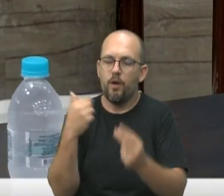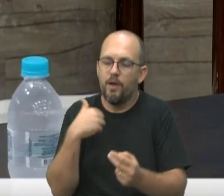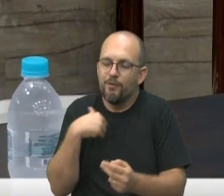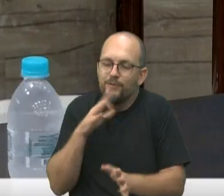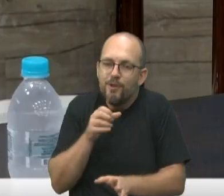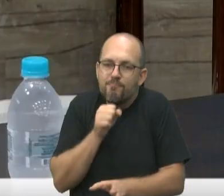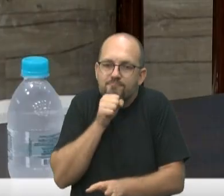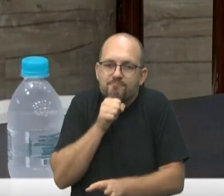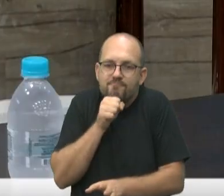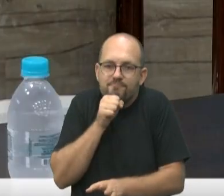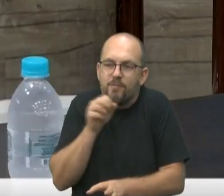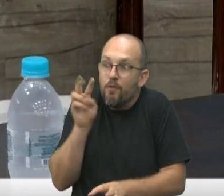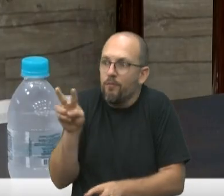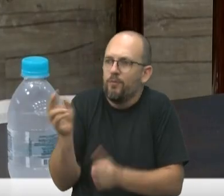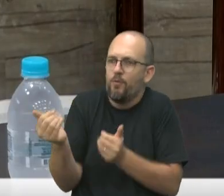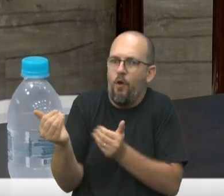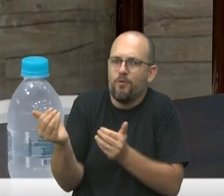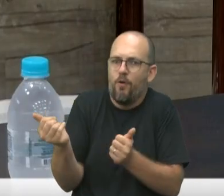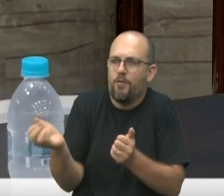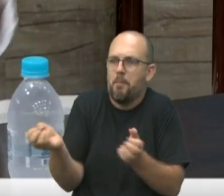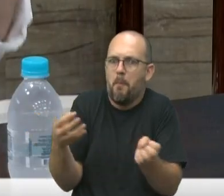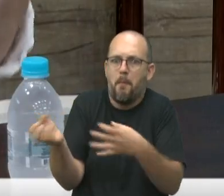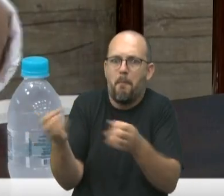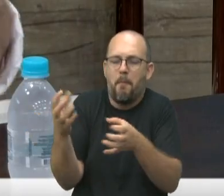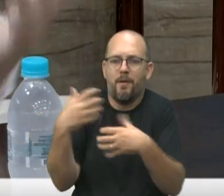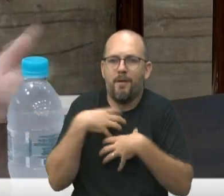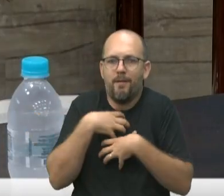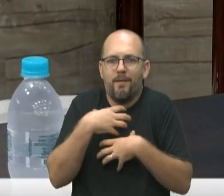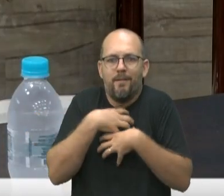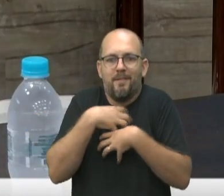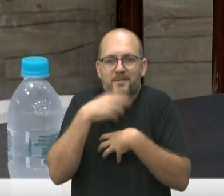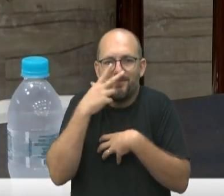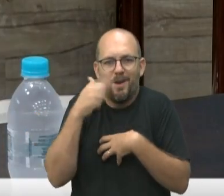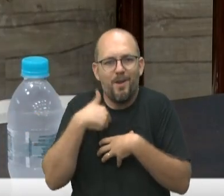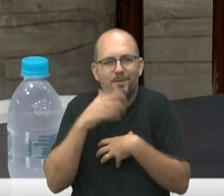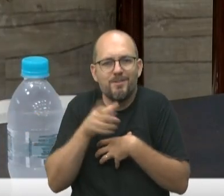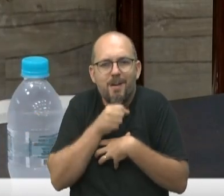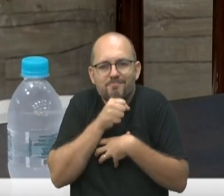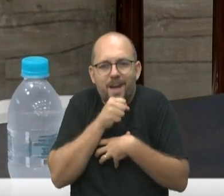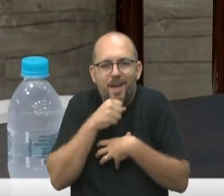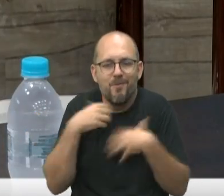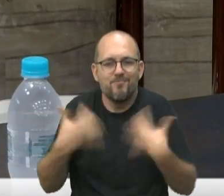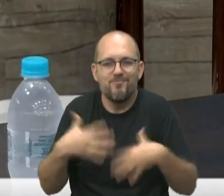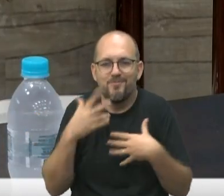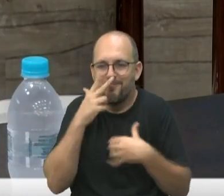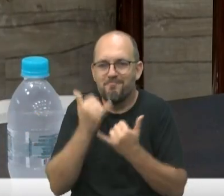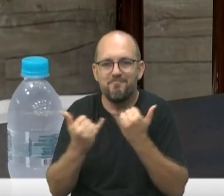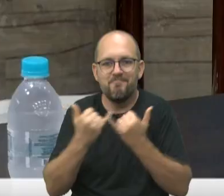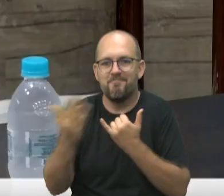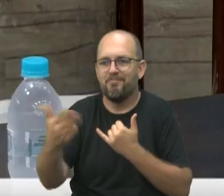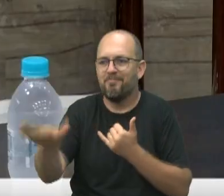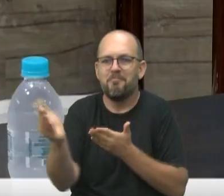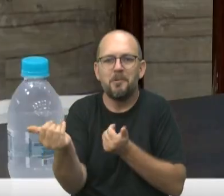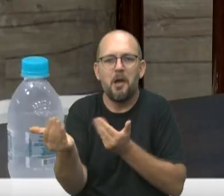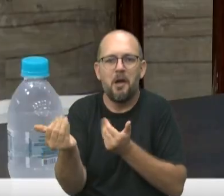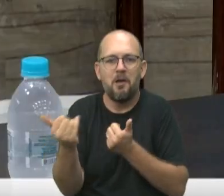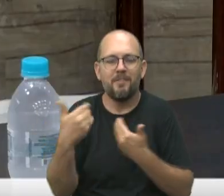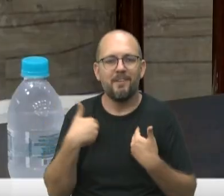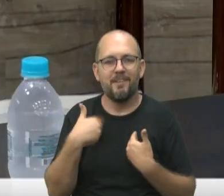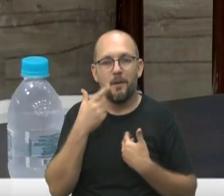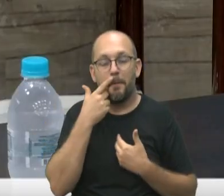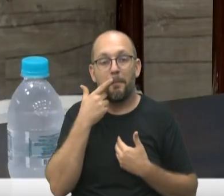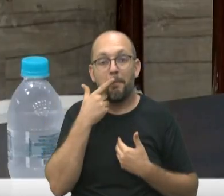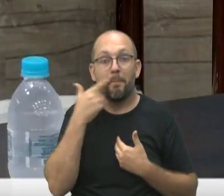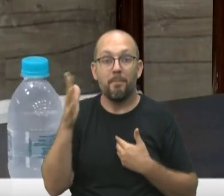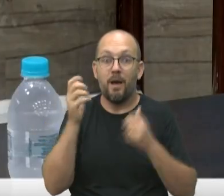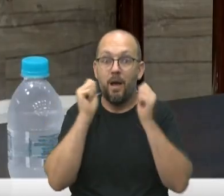velho lá, porque eu vejo essa juventude aí, e daí eu começo a ver que eu já estou ficando velho perto deles, porque eles são muito jovenzinhos. Mas para a